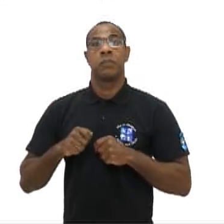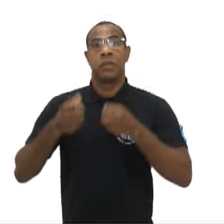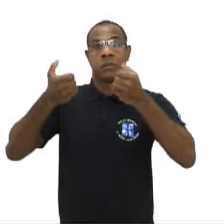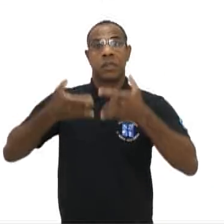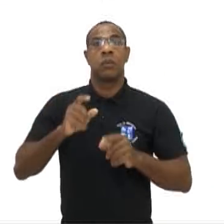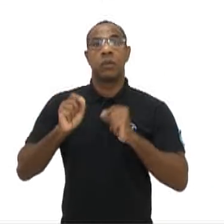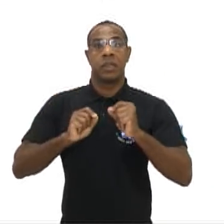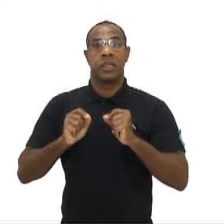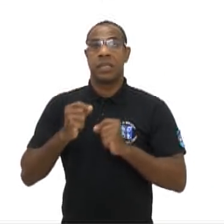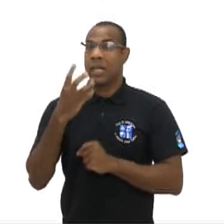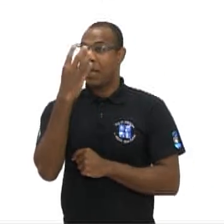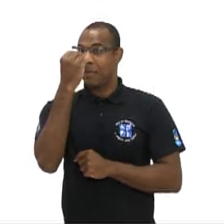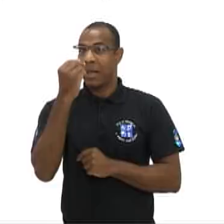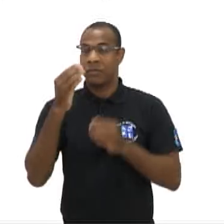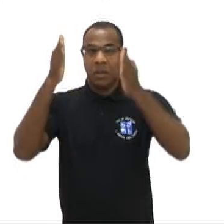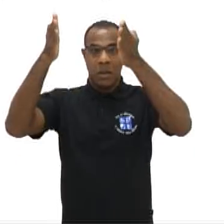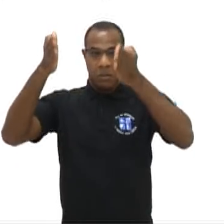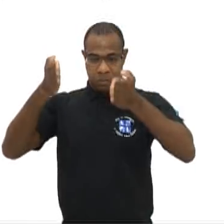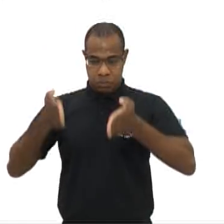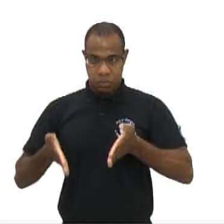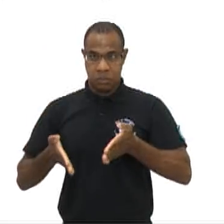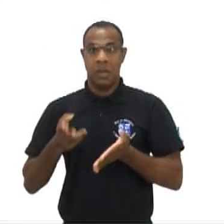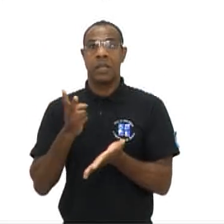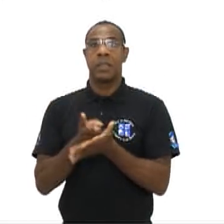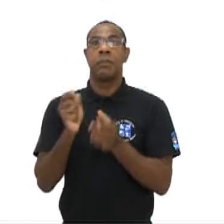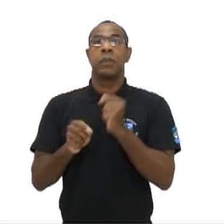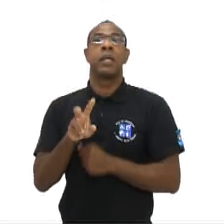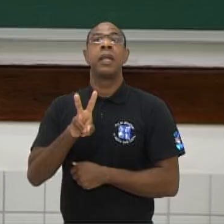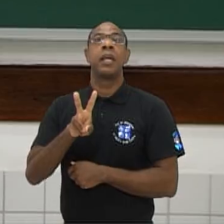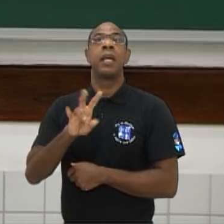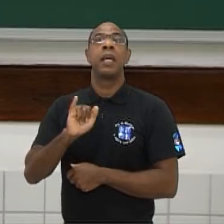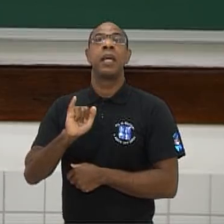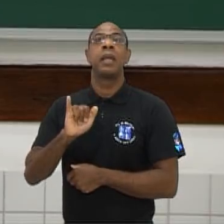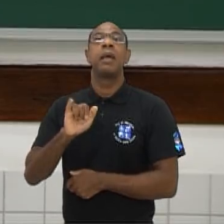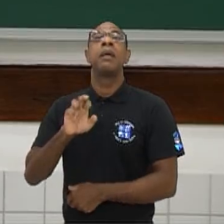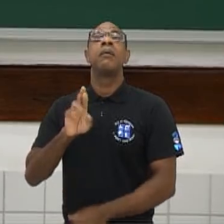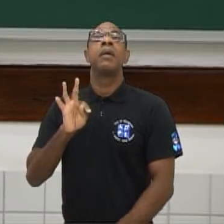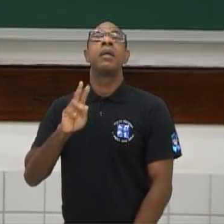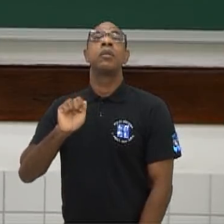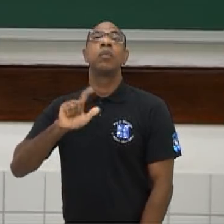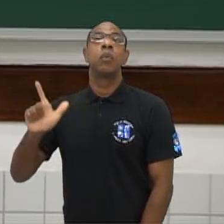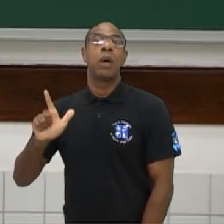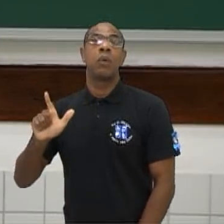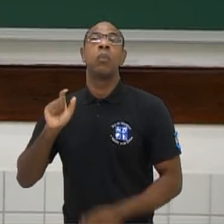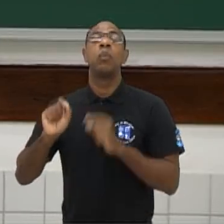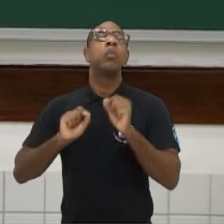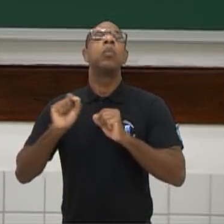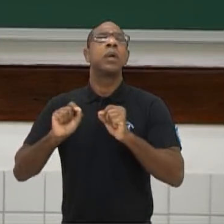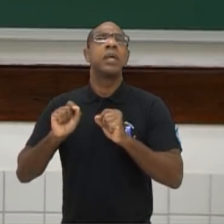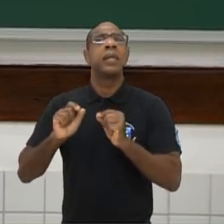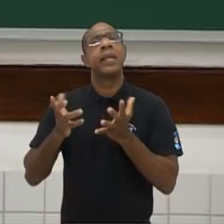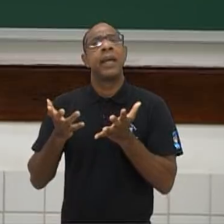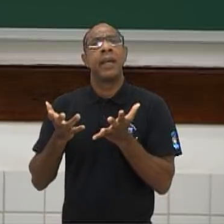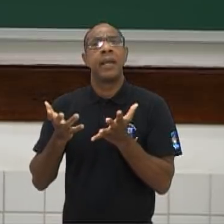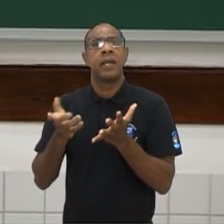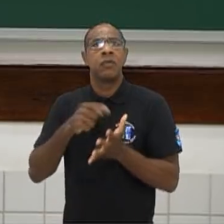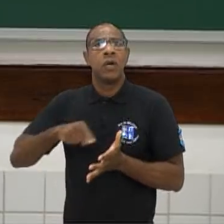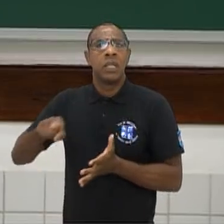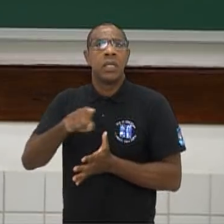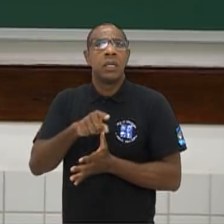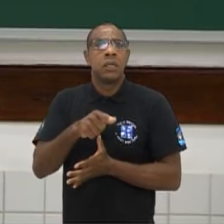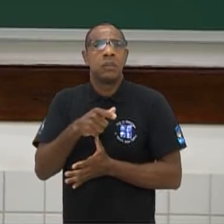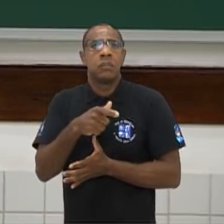espelho plano é sempre virtual. E o contexto que temos da formação da imagem virtual é que, na verdade, você não vai